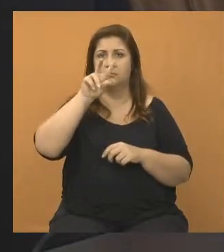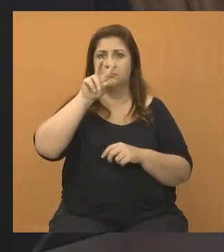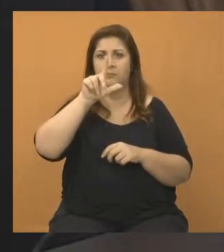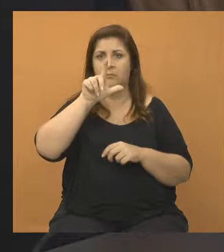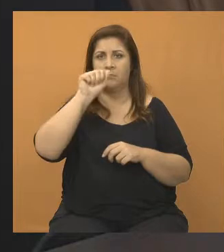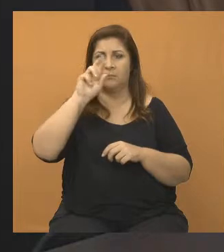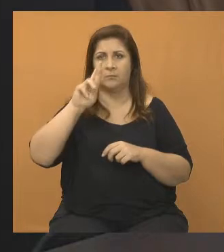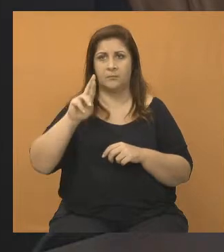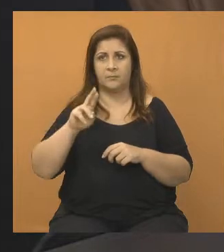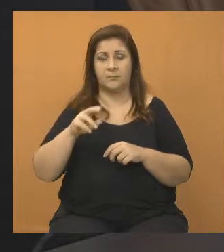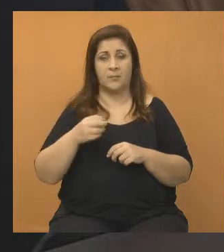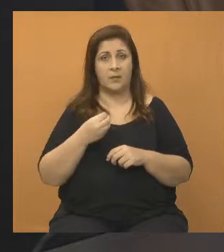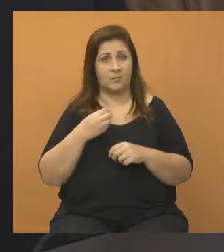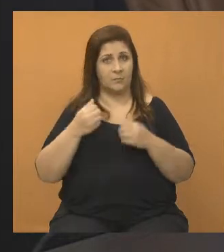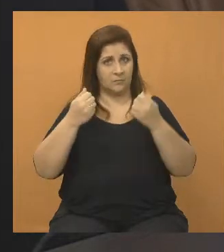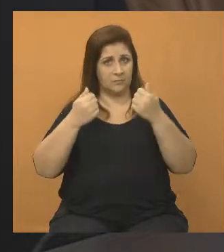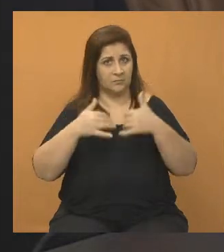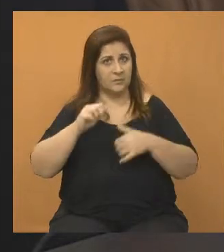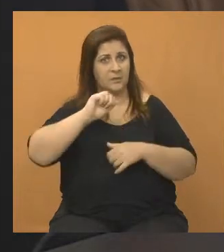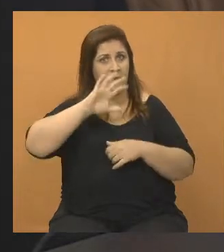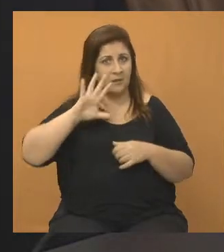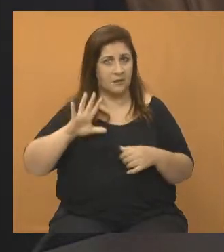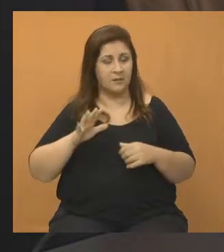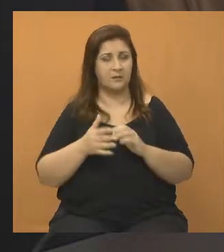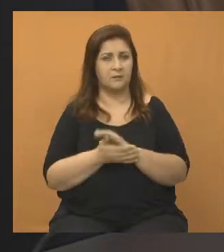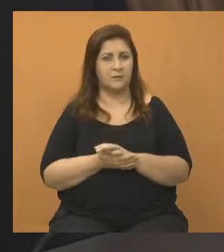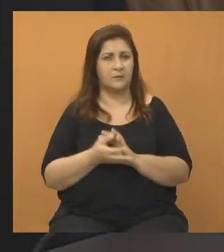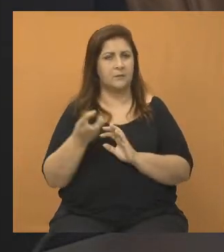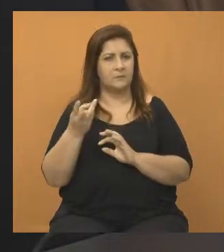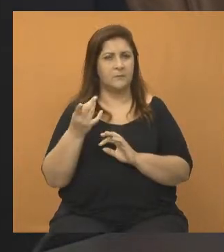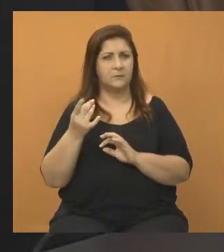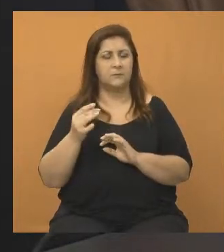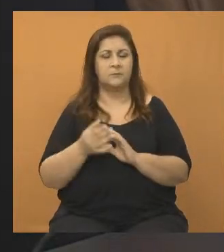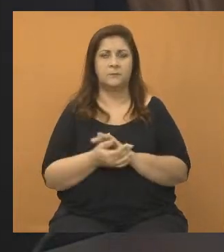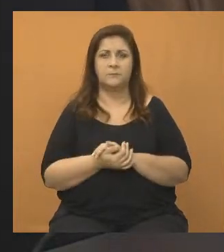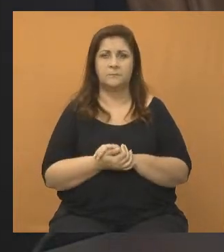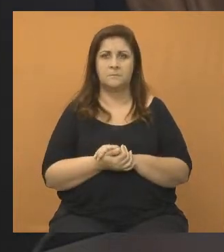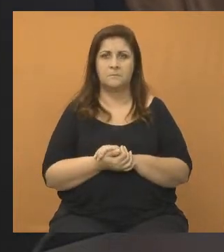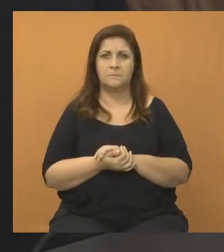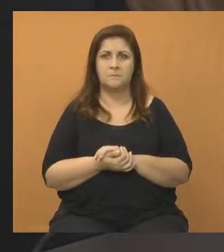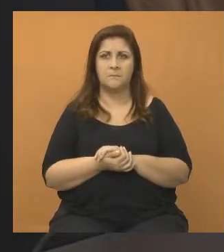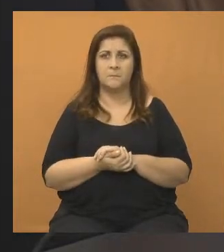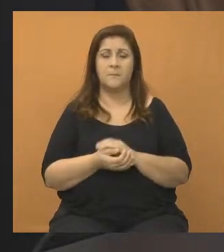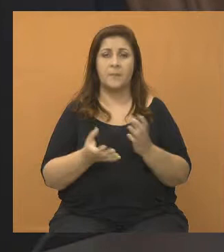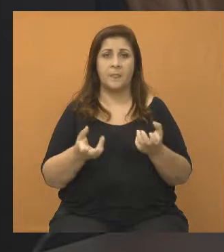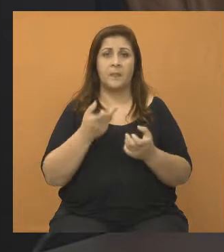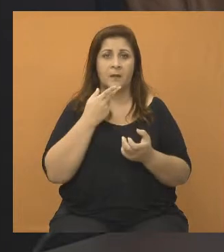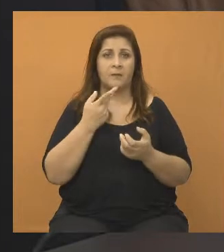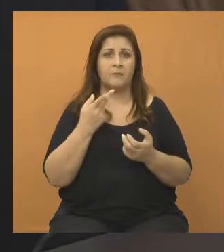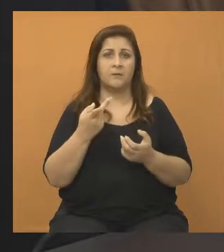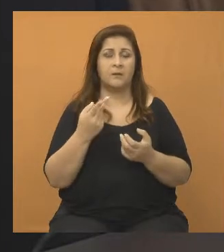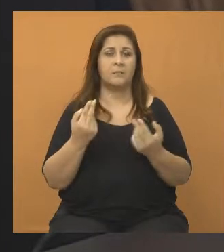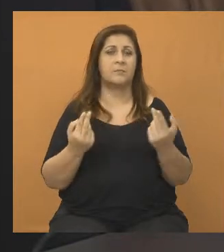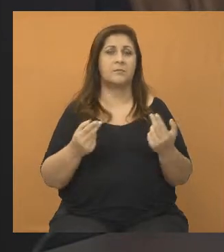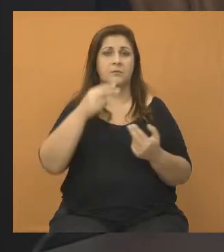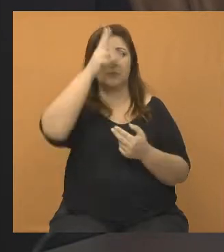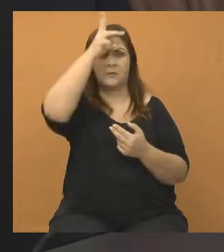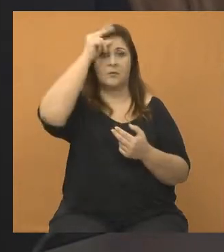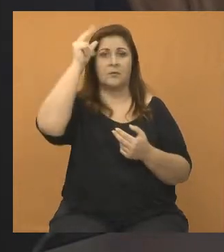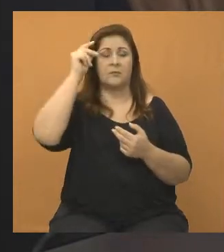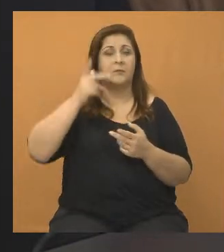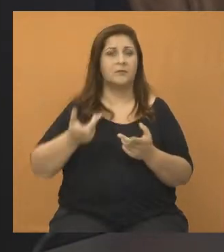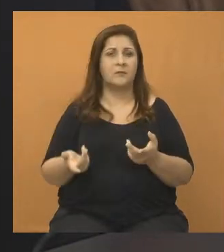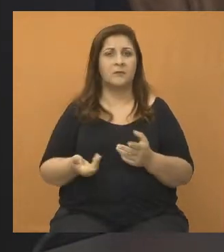claro que a gente precisa fazer uma conta mais exata. E aí eu quero pegar até a fala do prefeito na rádio, acho